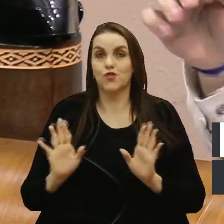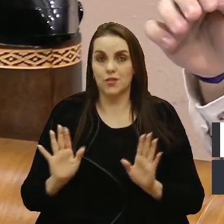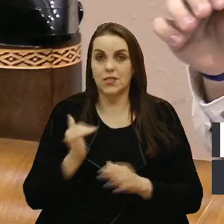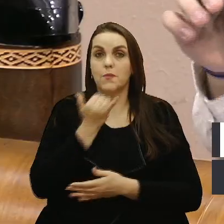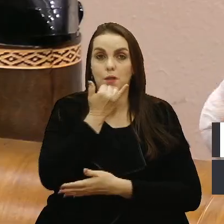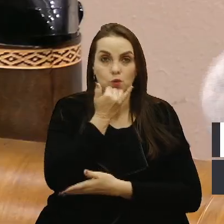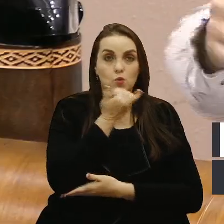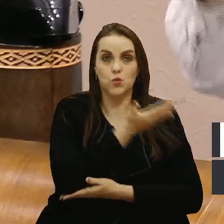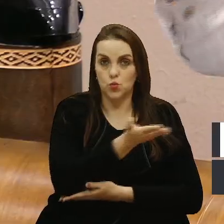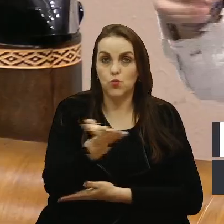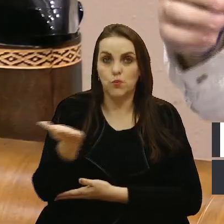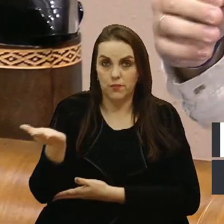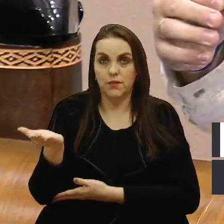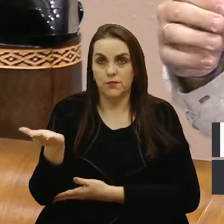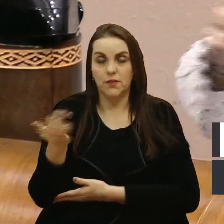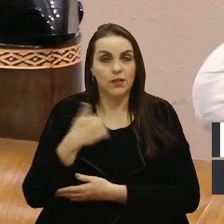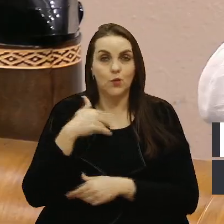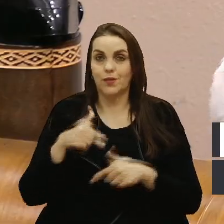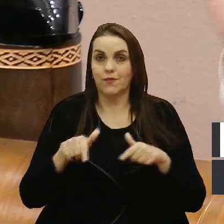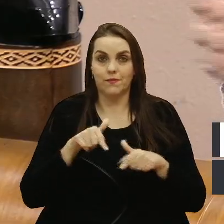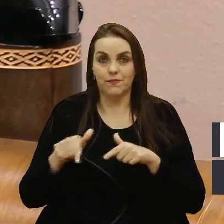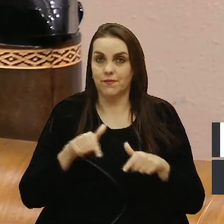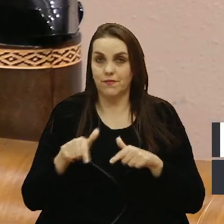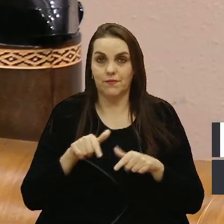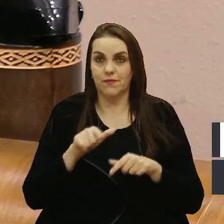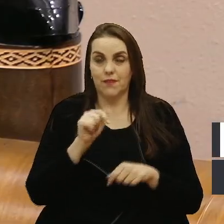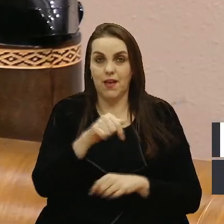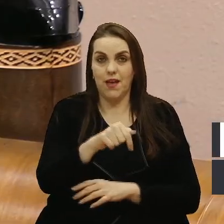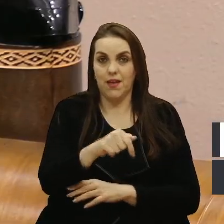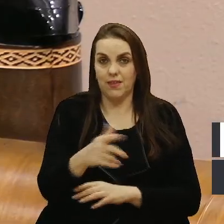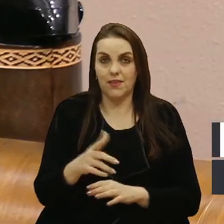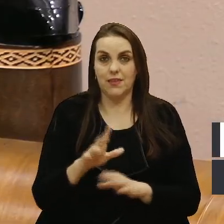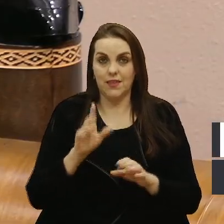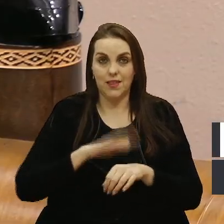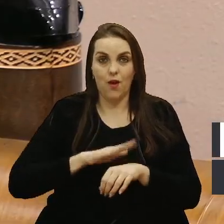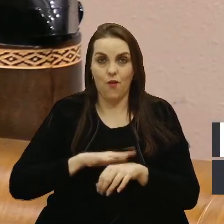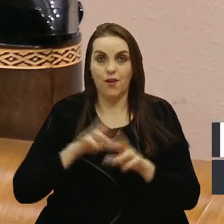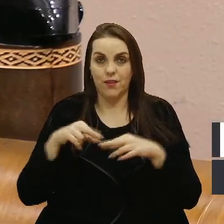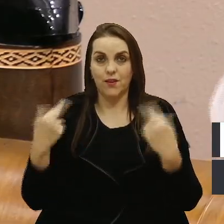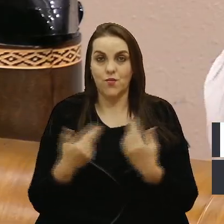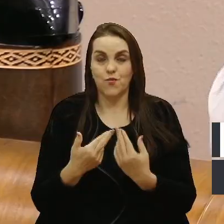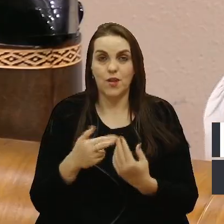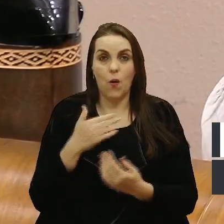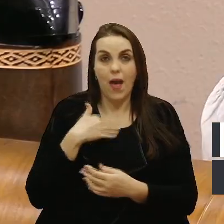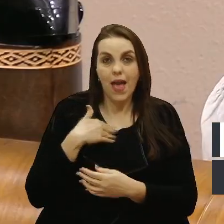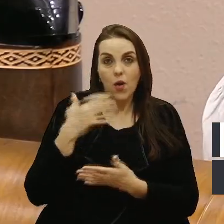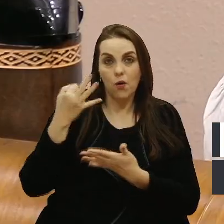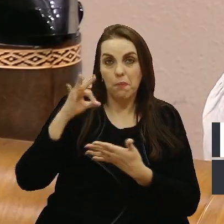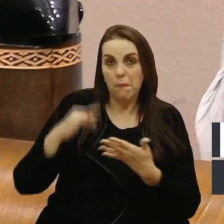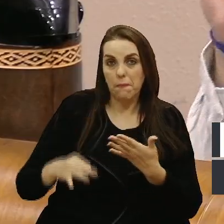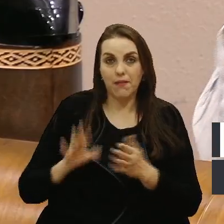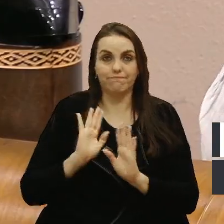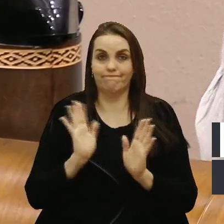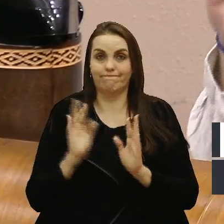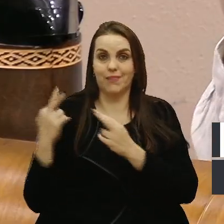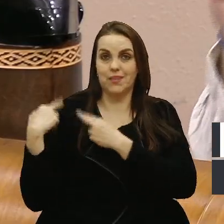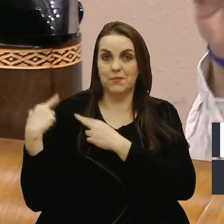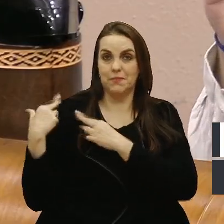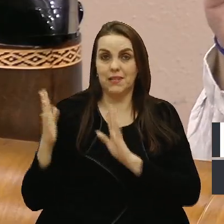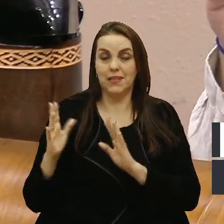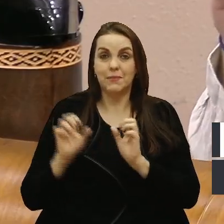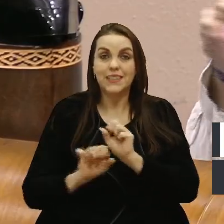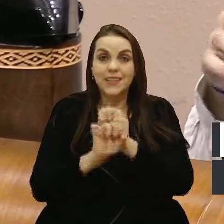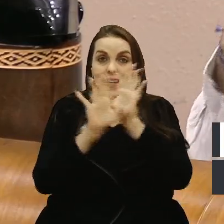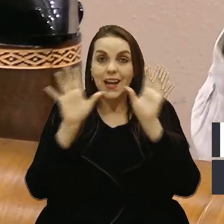desculpa aos demais. Não estar trabalhando não é uma questão que eu tenho que verificar ou não. Agora, o que precisa ficar claro a